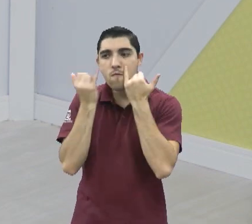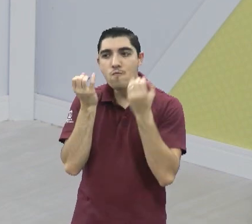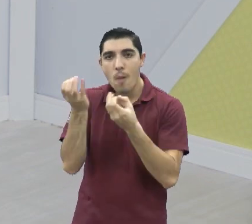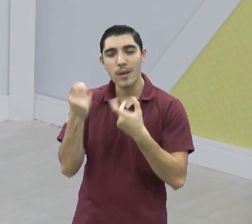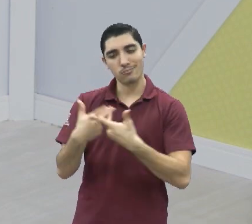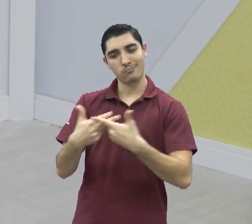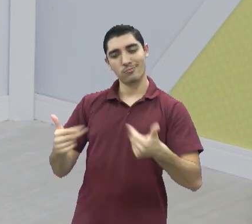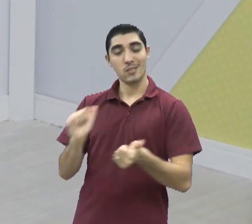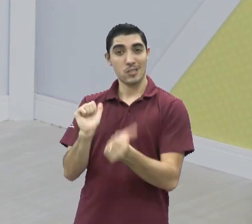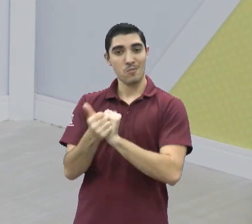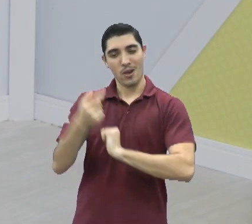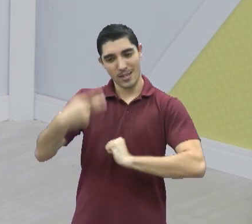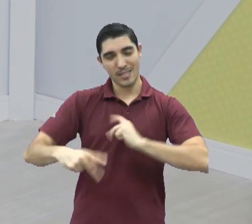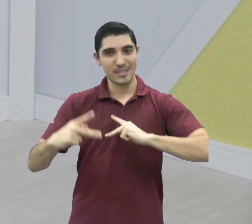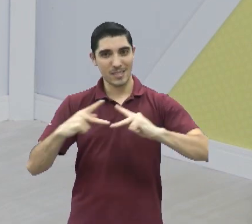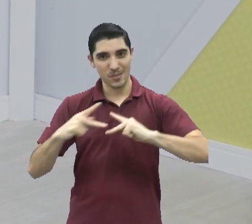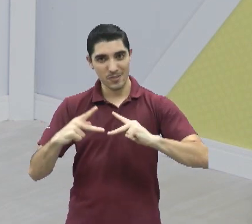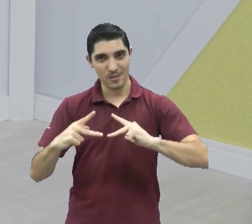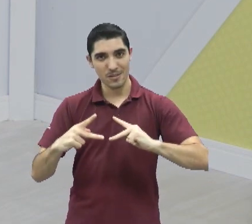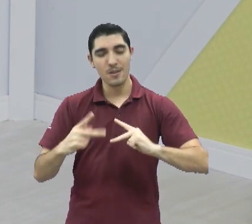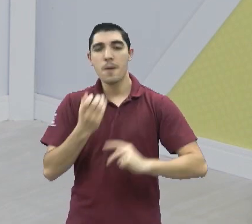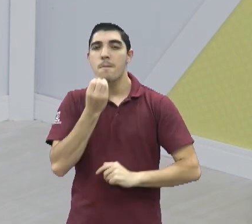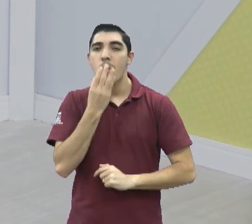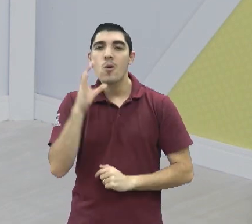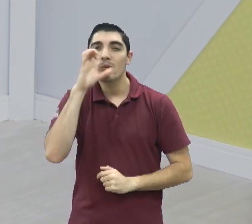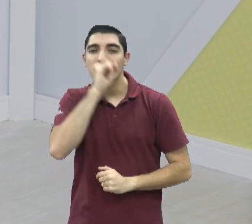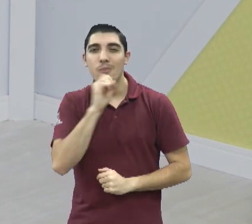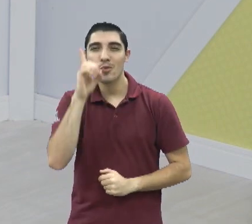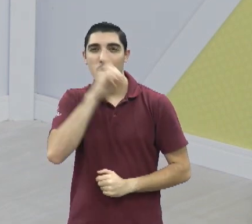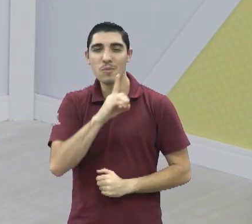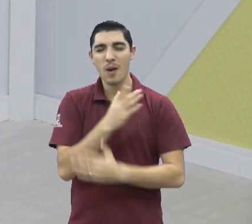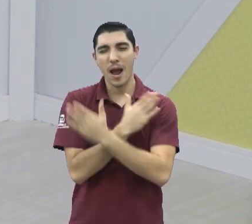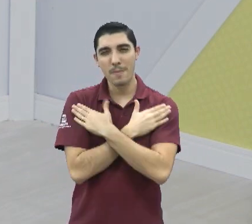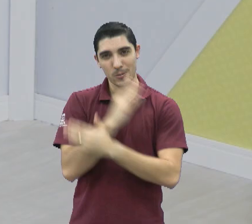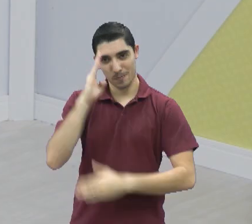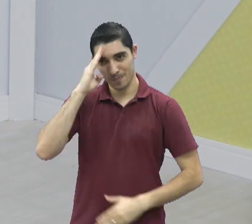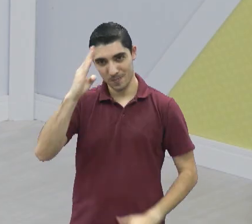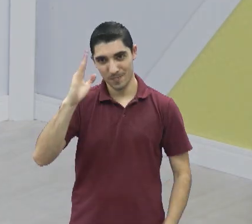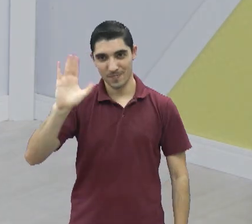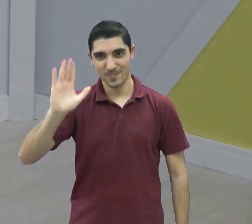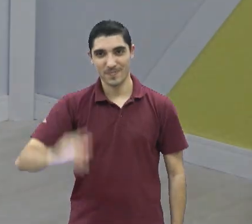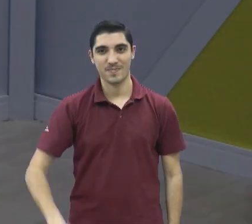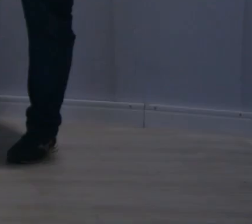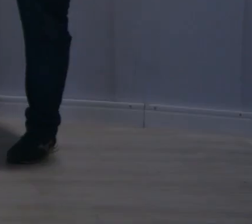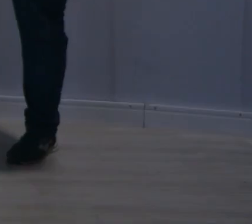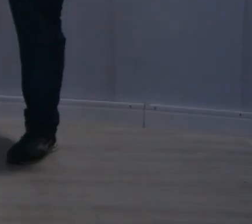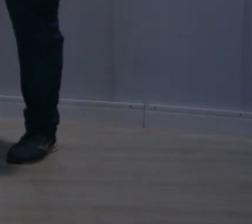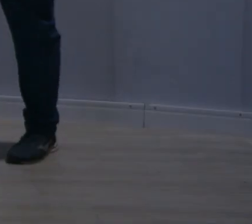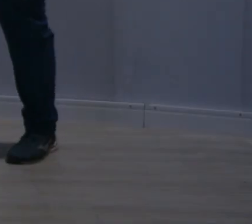sobre os esportes da nossa cidade. Ótimo final de semana, grande abraço, até segunda. Tchau, tchau.